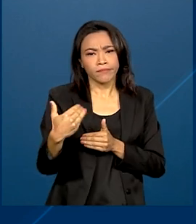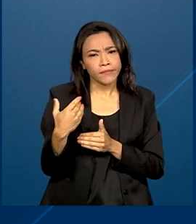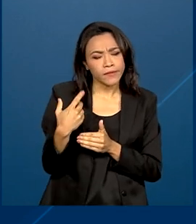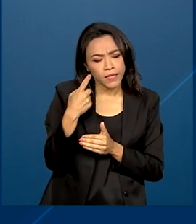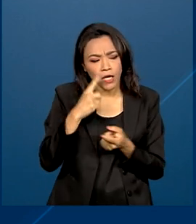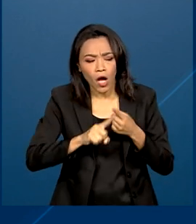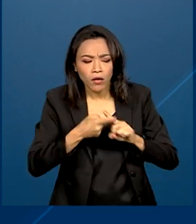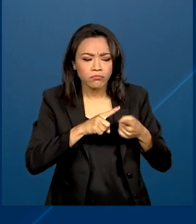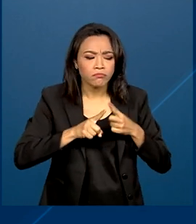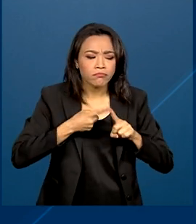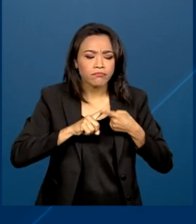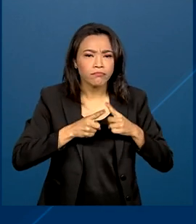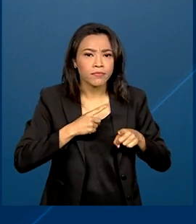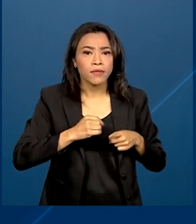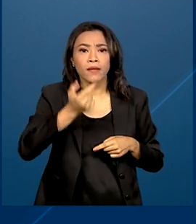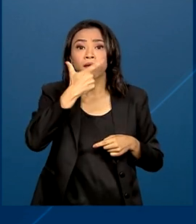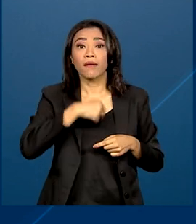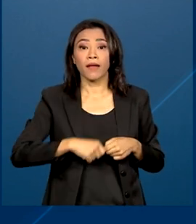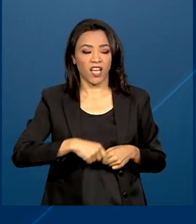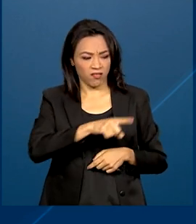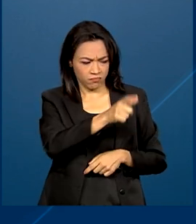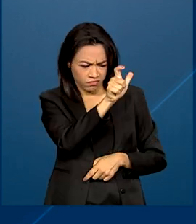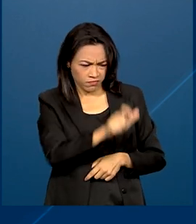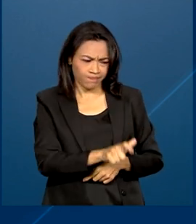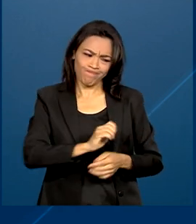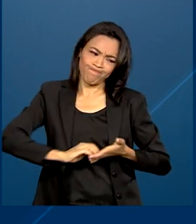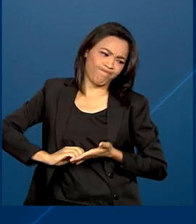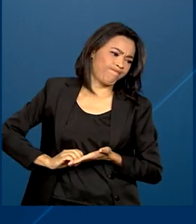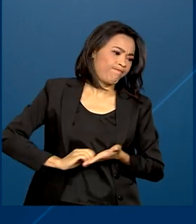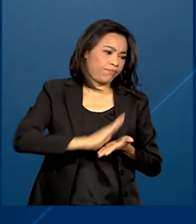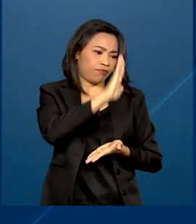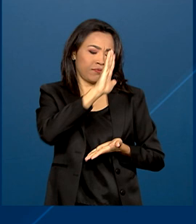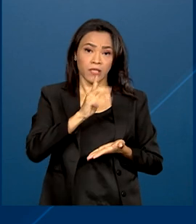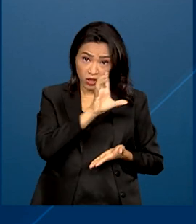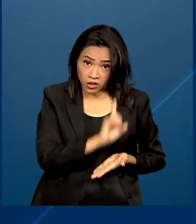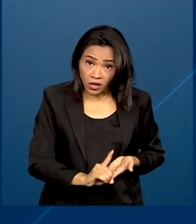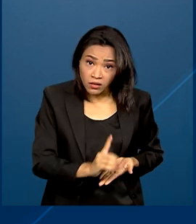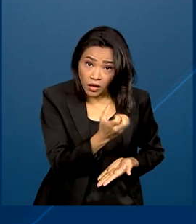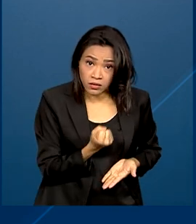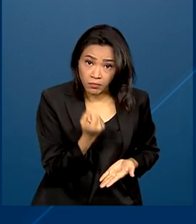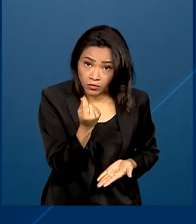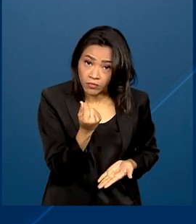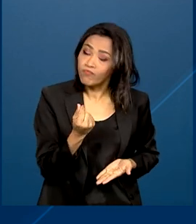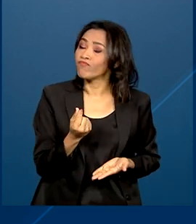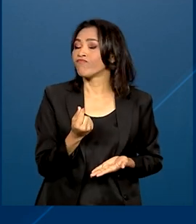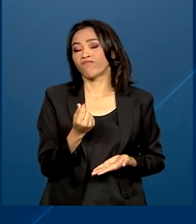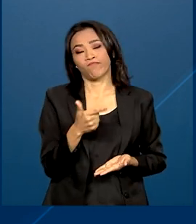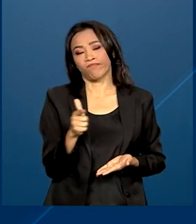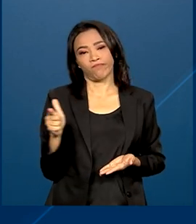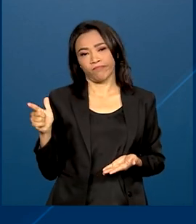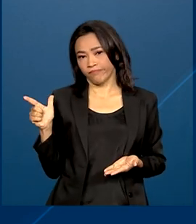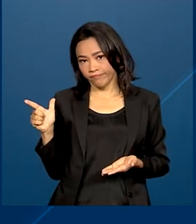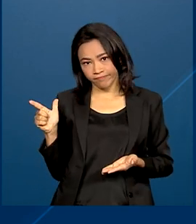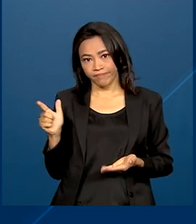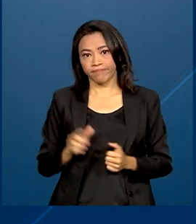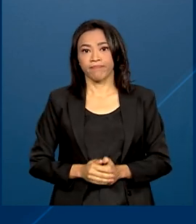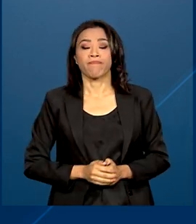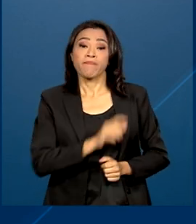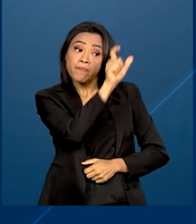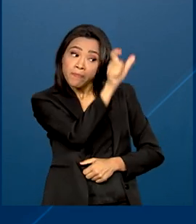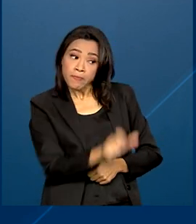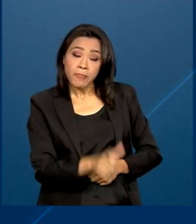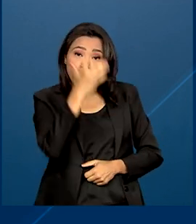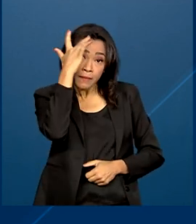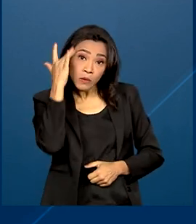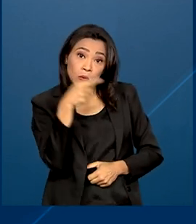acerto de contas já quem é demitido por justa causa não tem direito a gratificação natalina o empregado